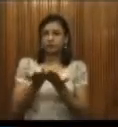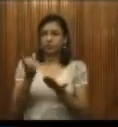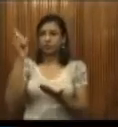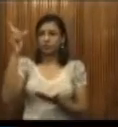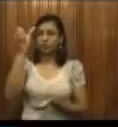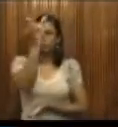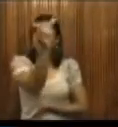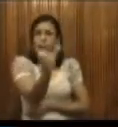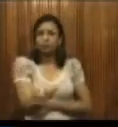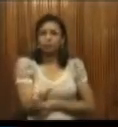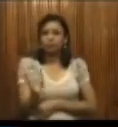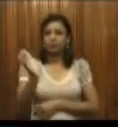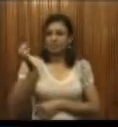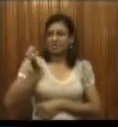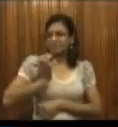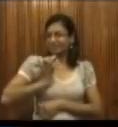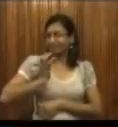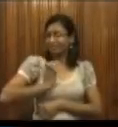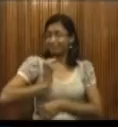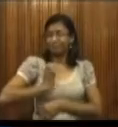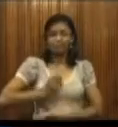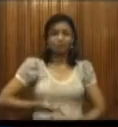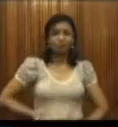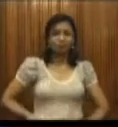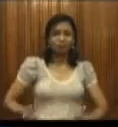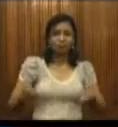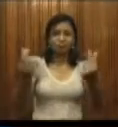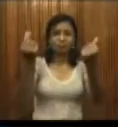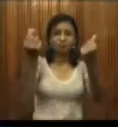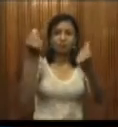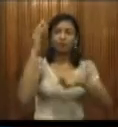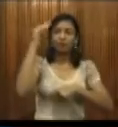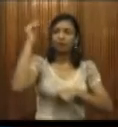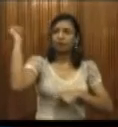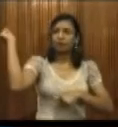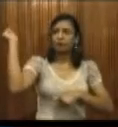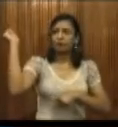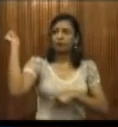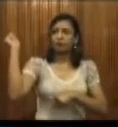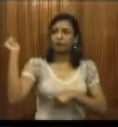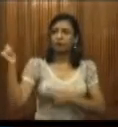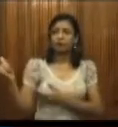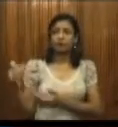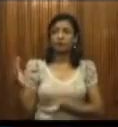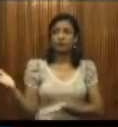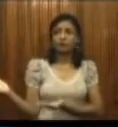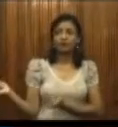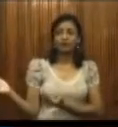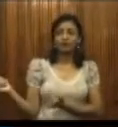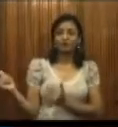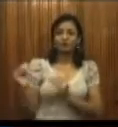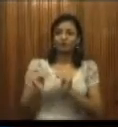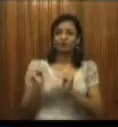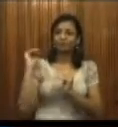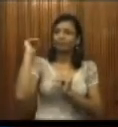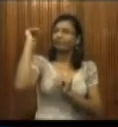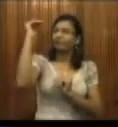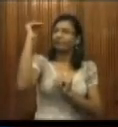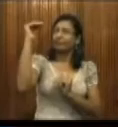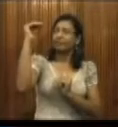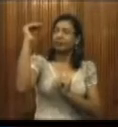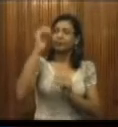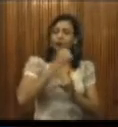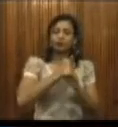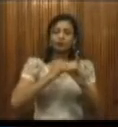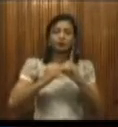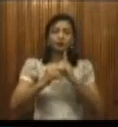posição, é um homem riquíssimo. Ele tem tudo. Ele tem tudo. E diante desse encontro com